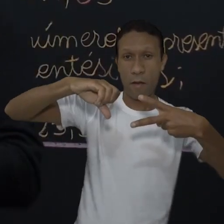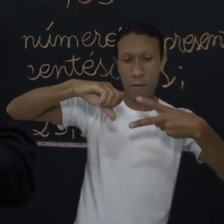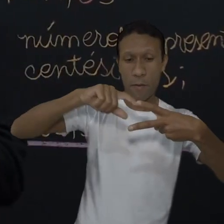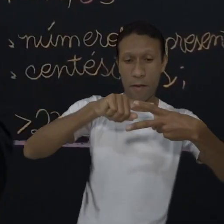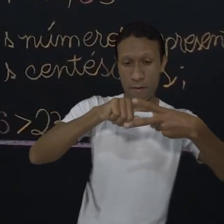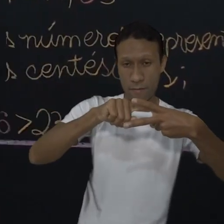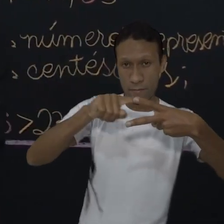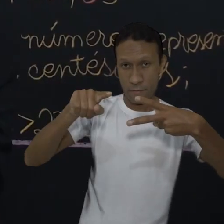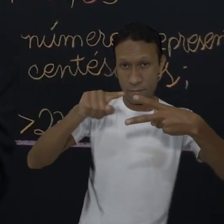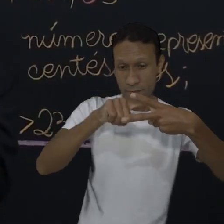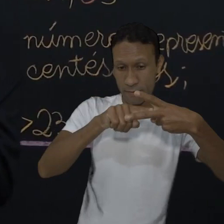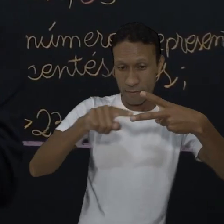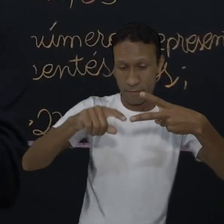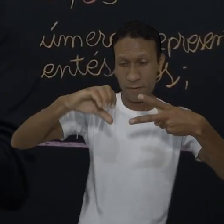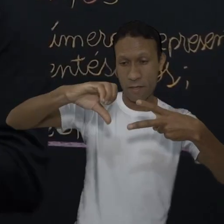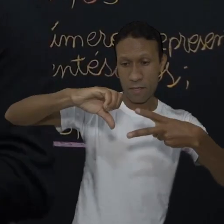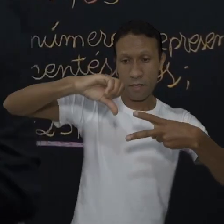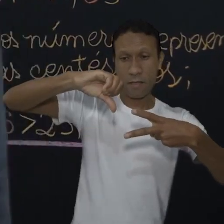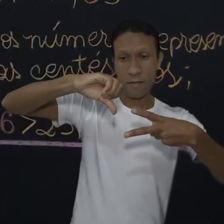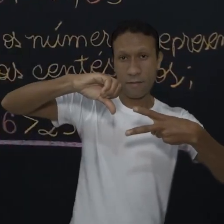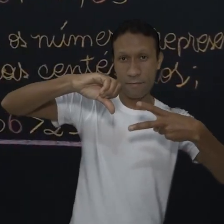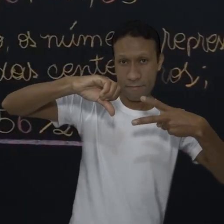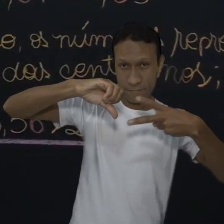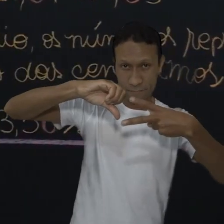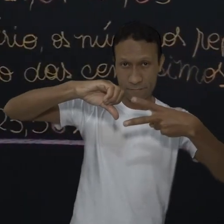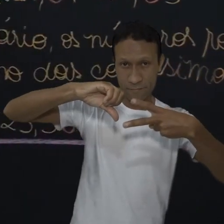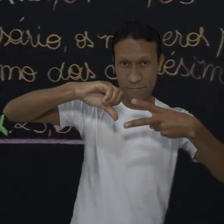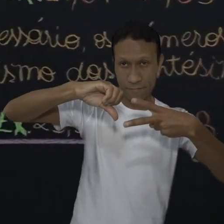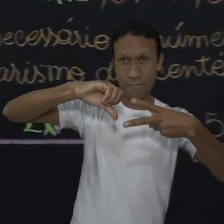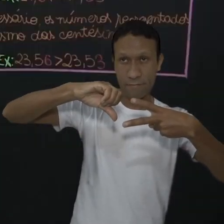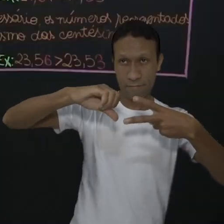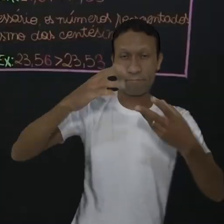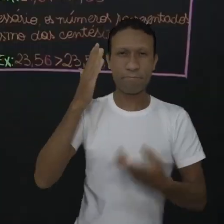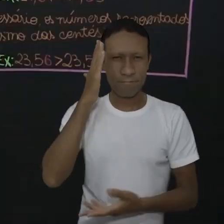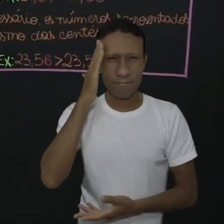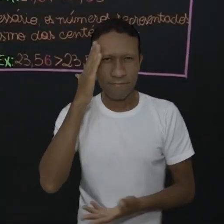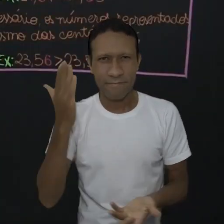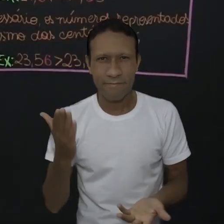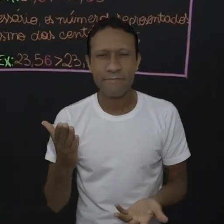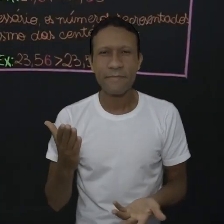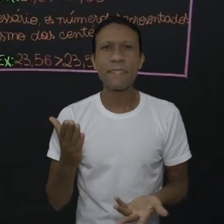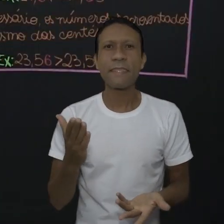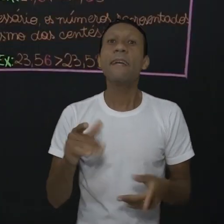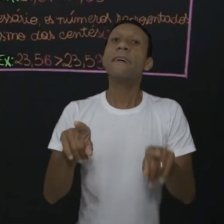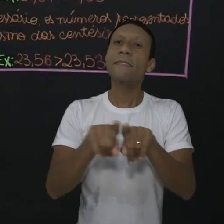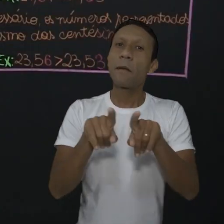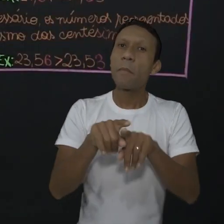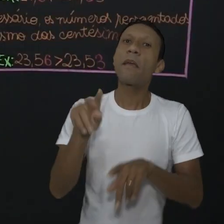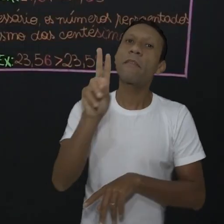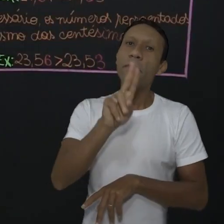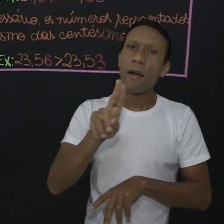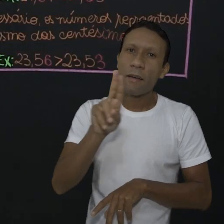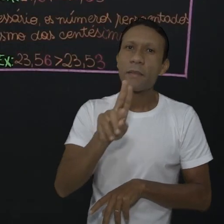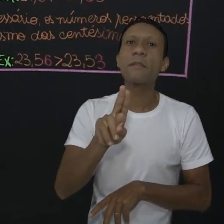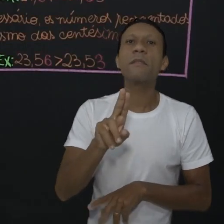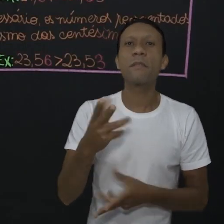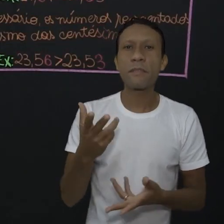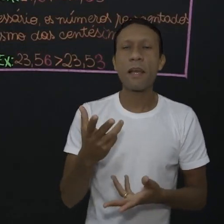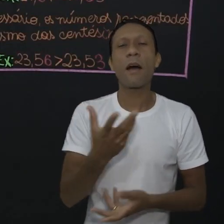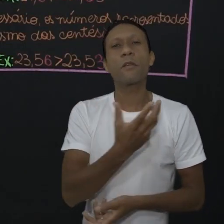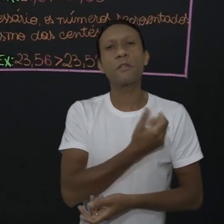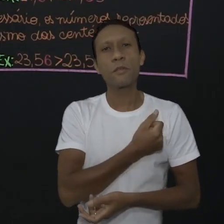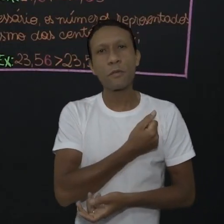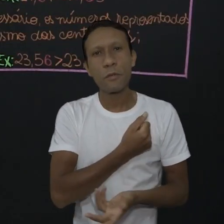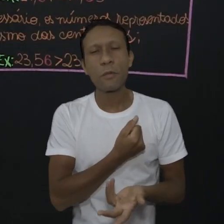aliás, ao maior dos números, tá bom? Então, essa ideia a gente também vai utilizar em relação